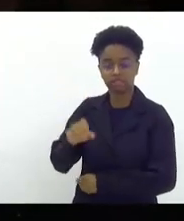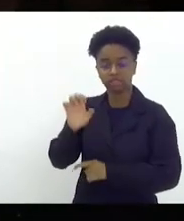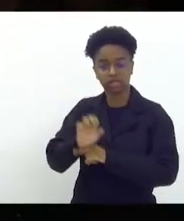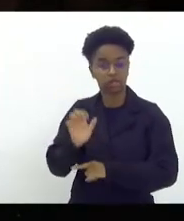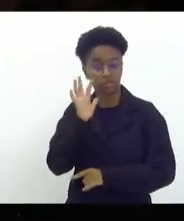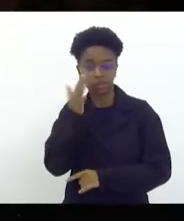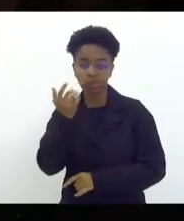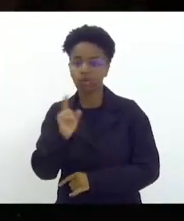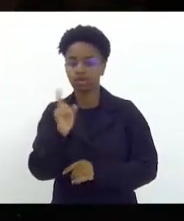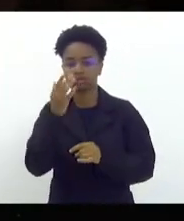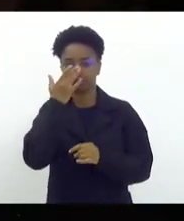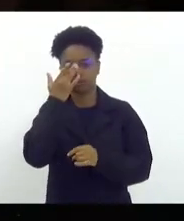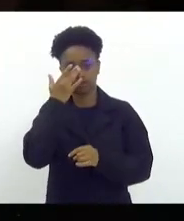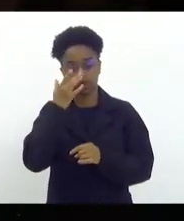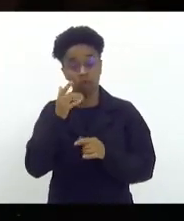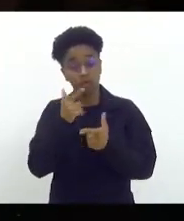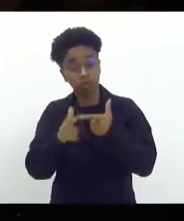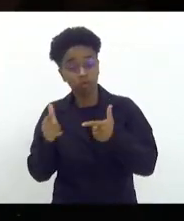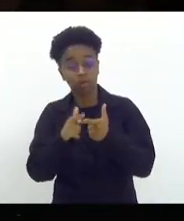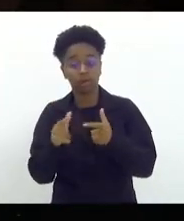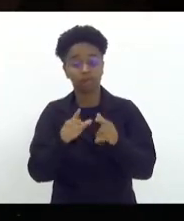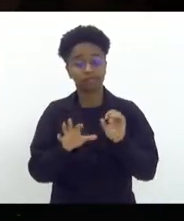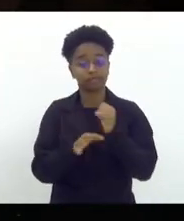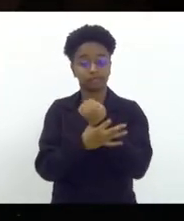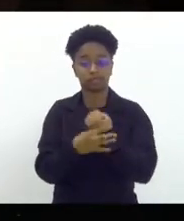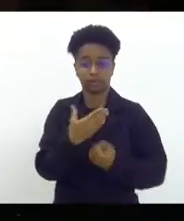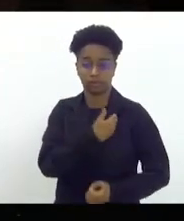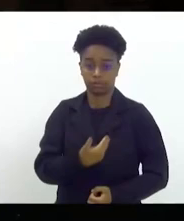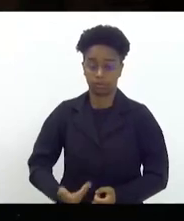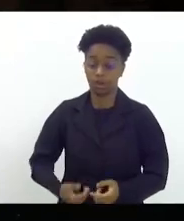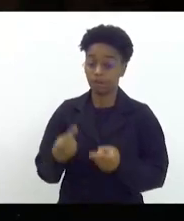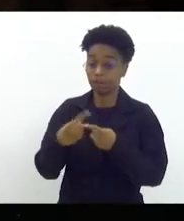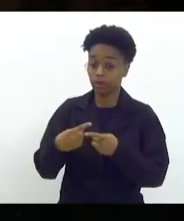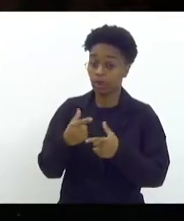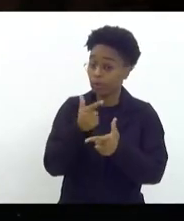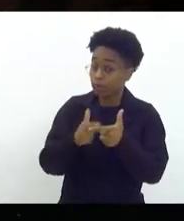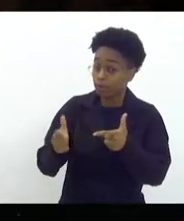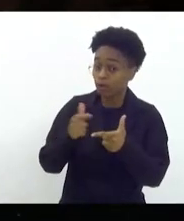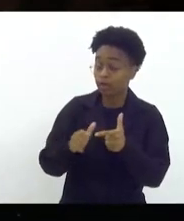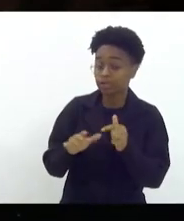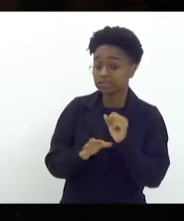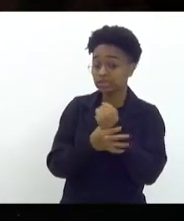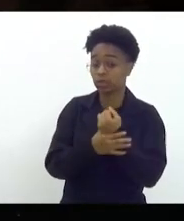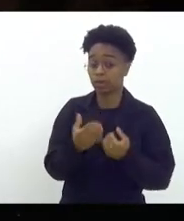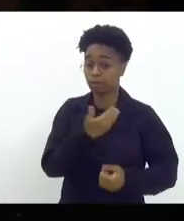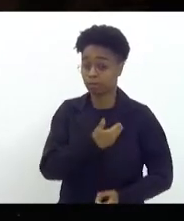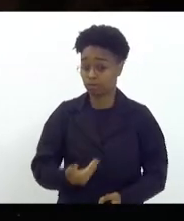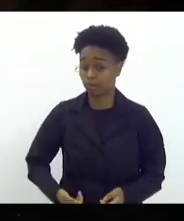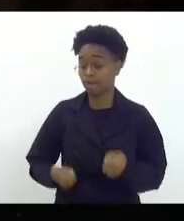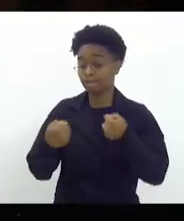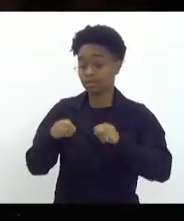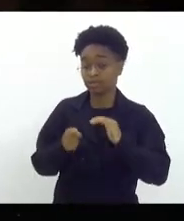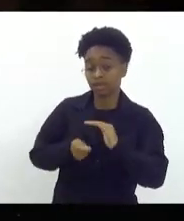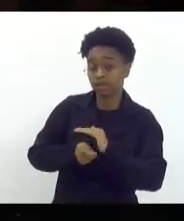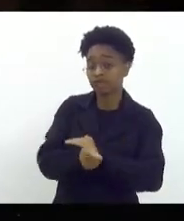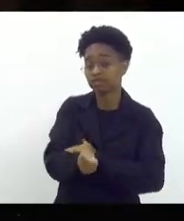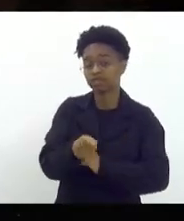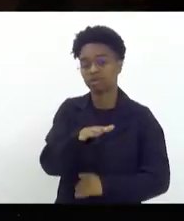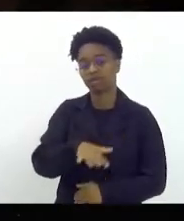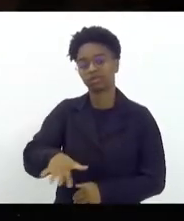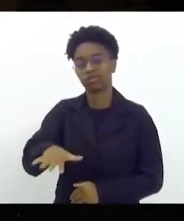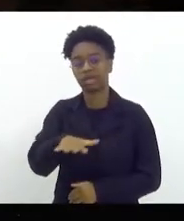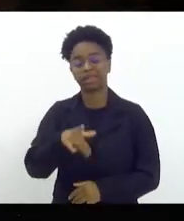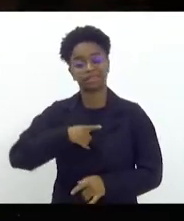problema da segurança pública o problema da Segurança Pública demanda investimento nas áreas que